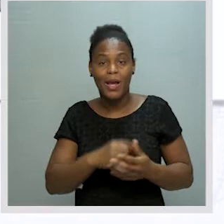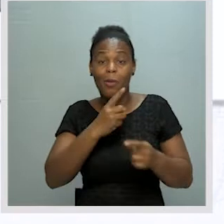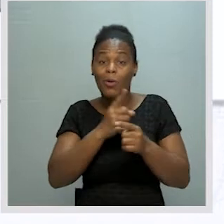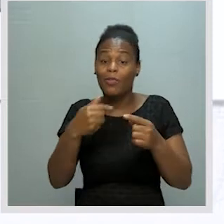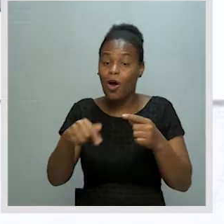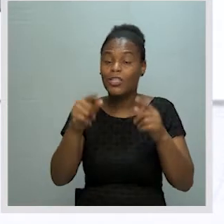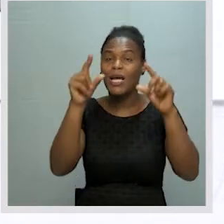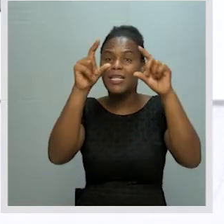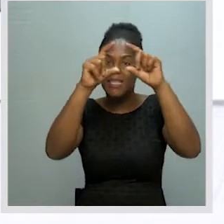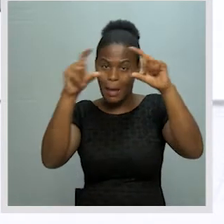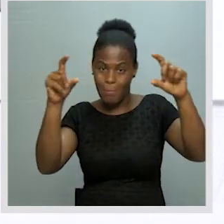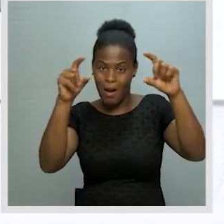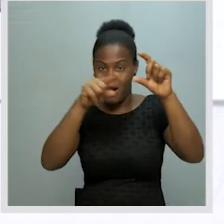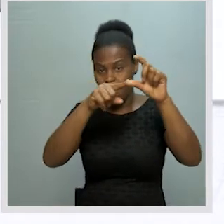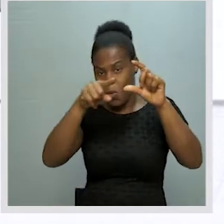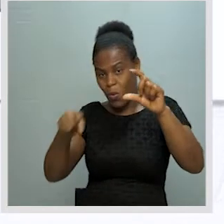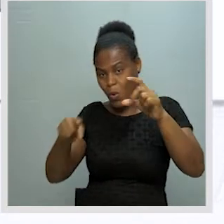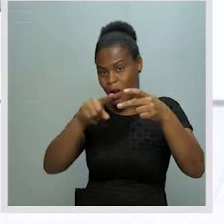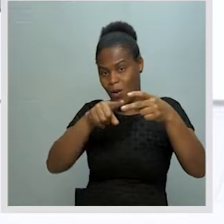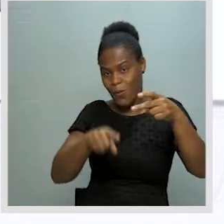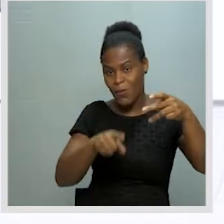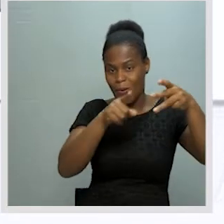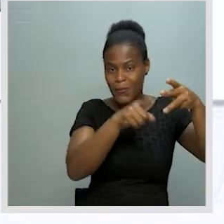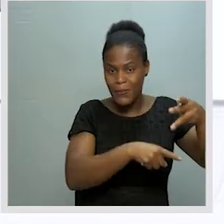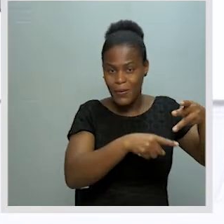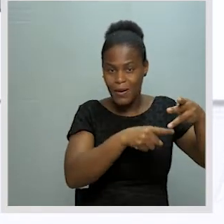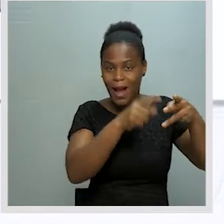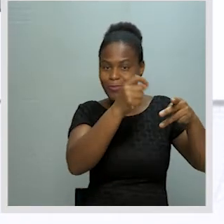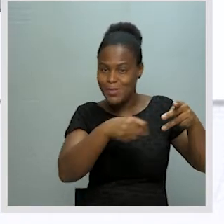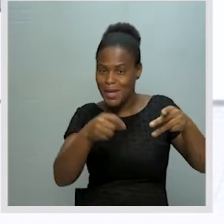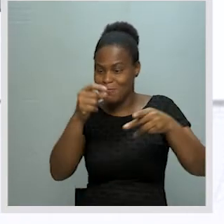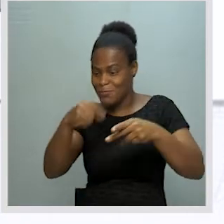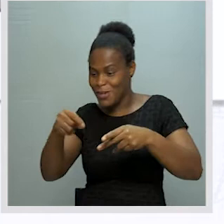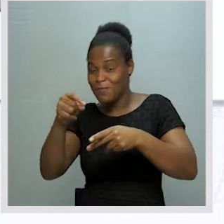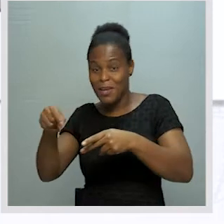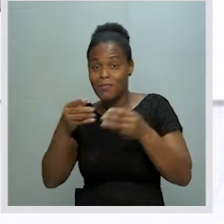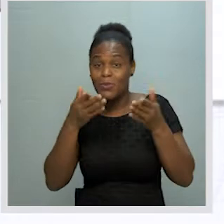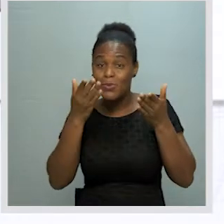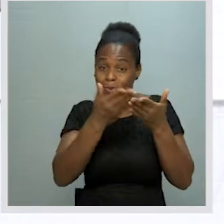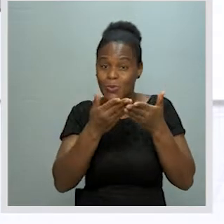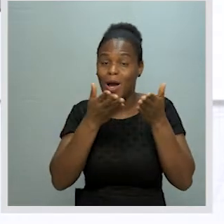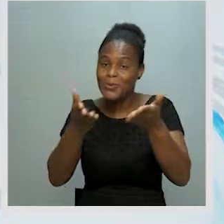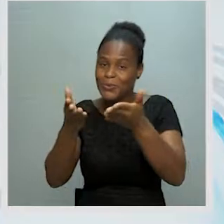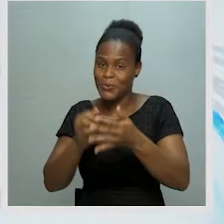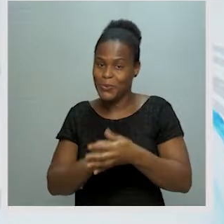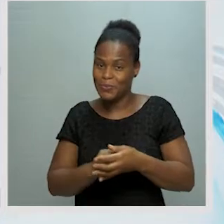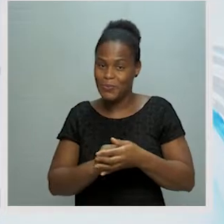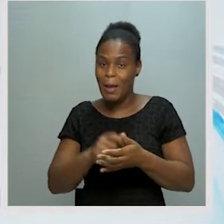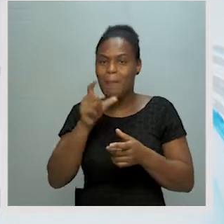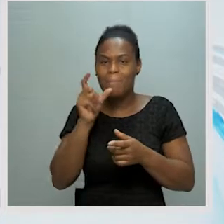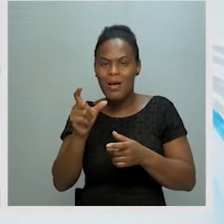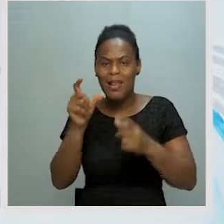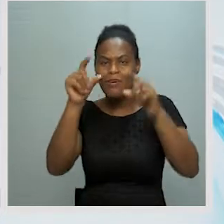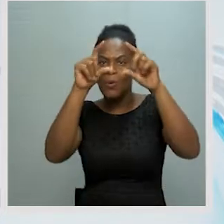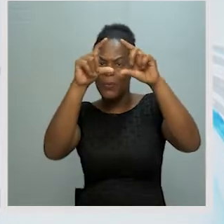esquemas. E esquema ajuda no nosso estudo. Esquema é uma forma muito fácil de mostrarmos